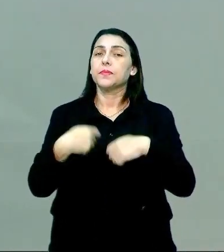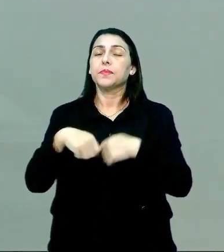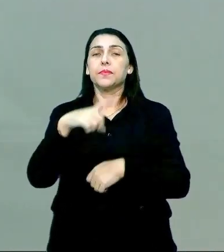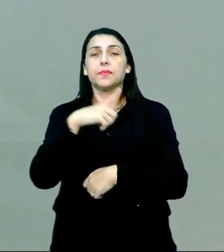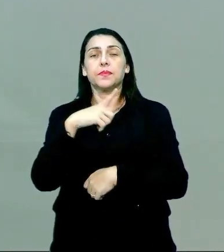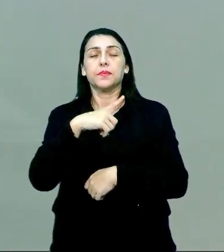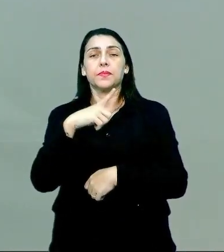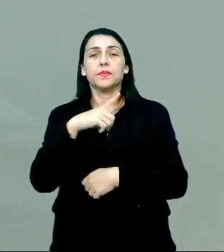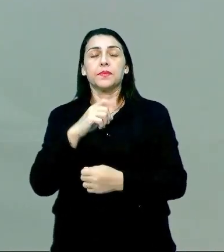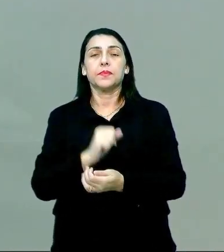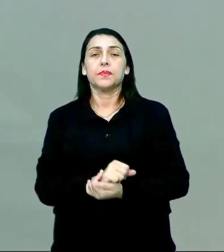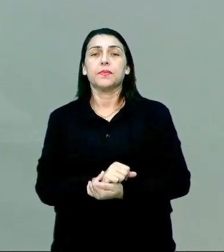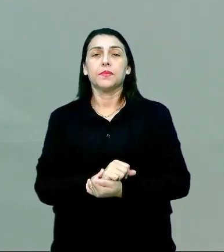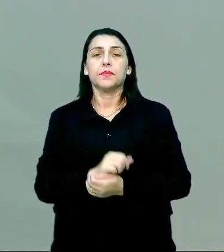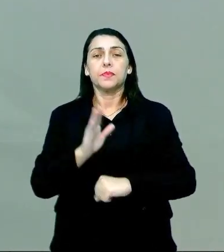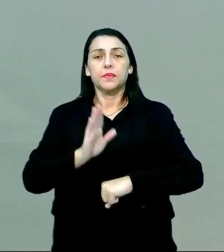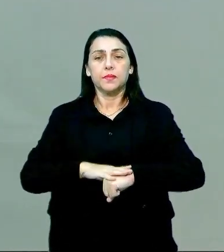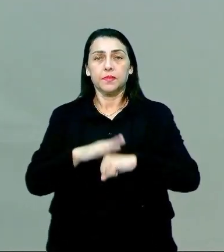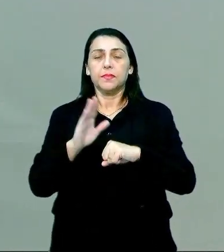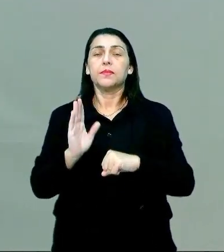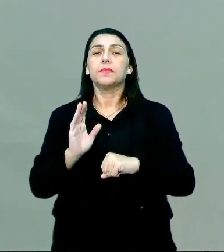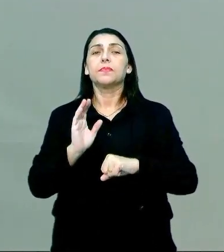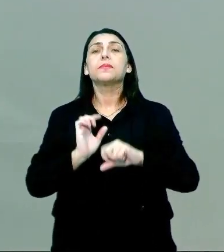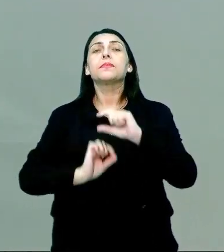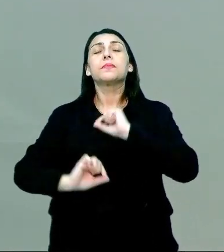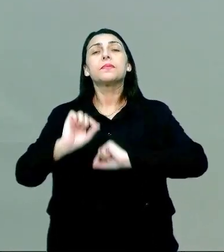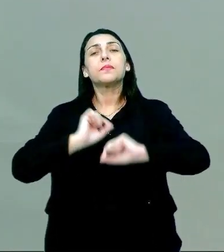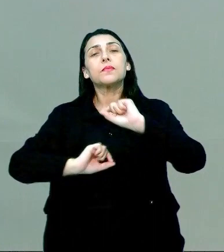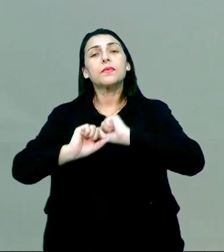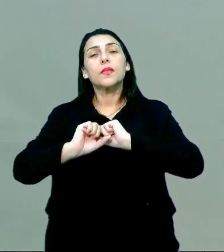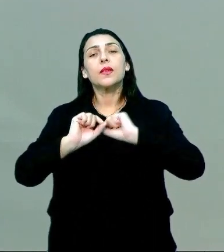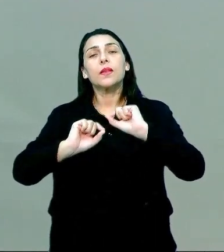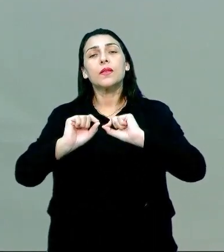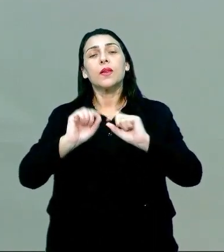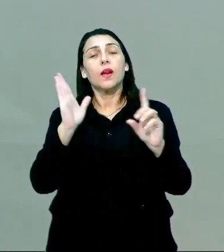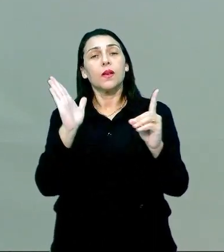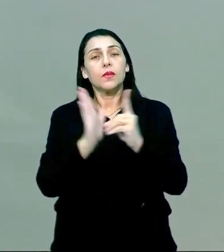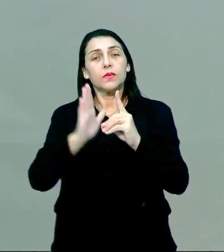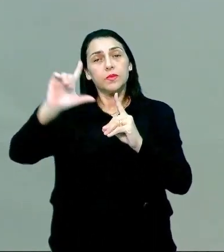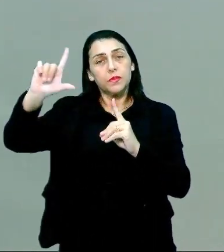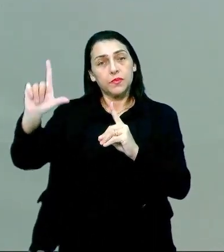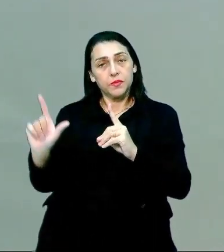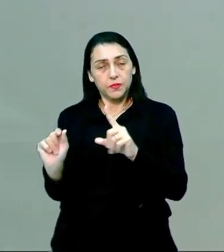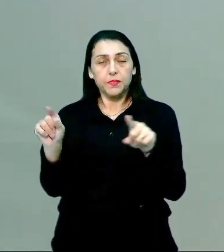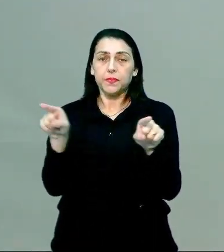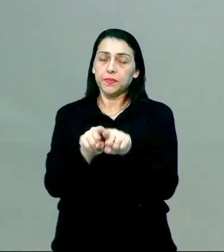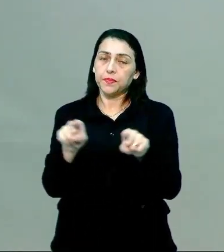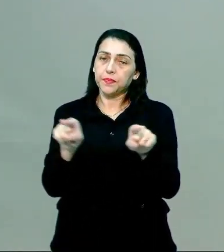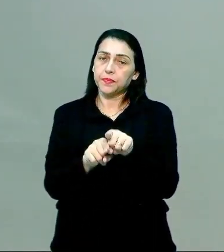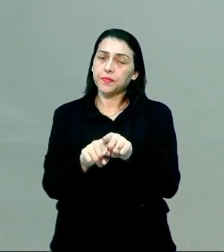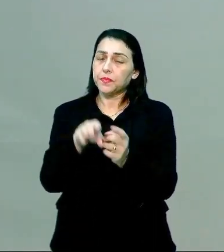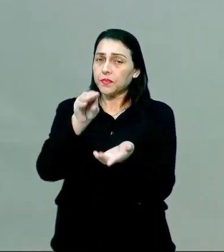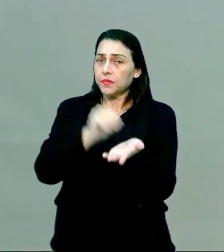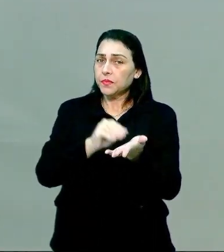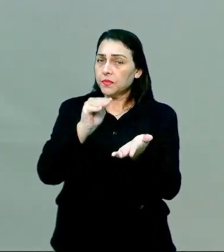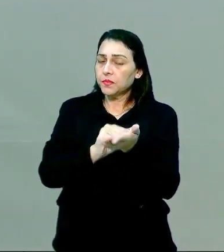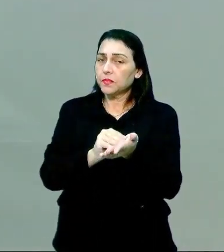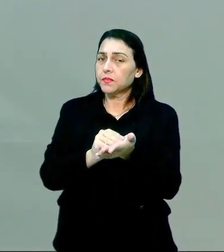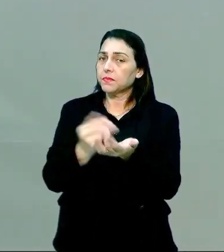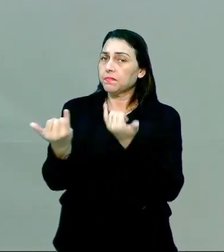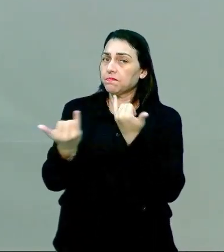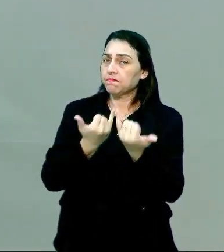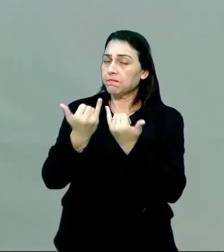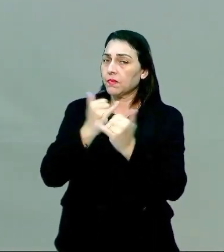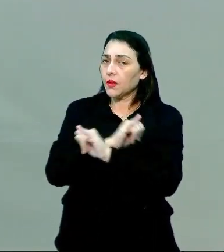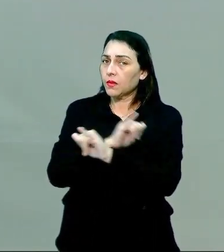ter essa mais a flor da pele, né, mais aflorado, seria tanto a indígena e a afro, e acaba que a falta de acesso à informação